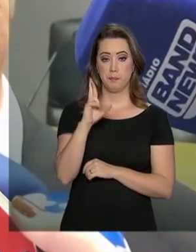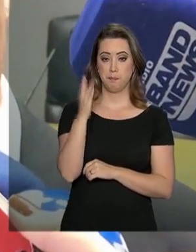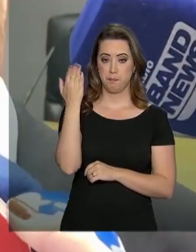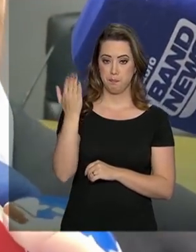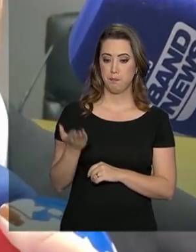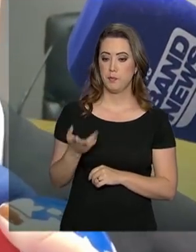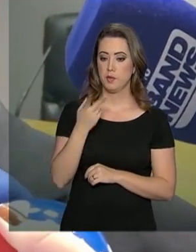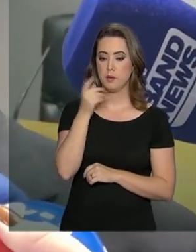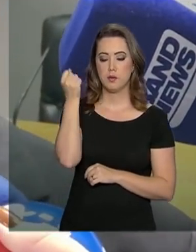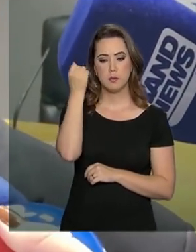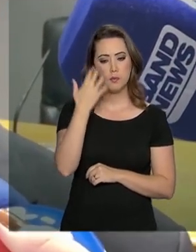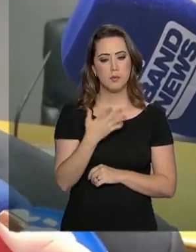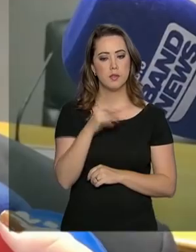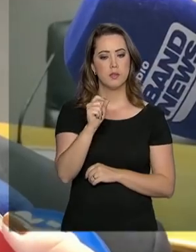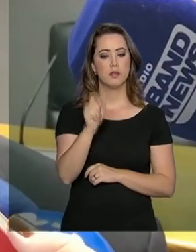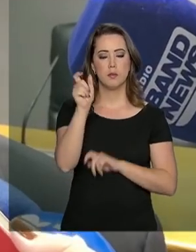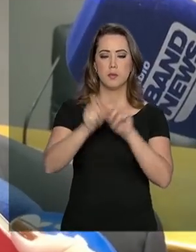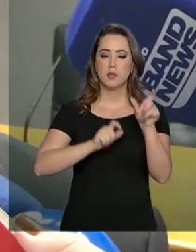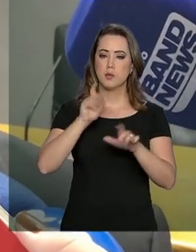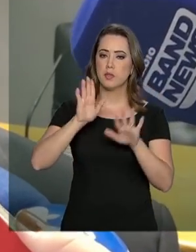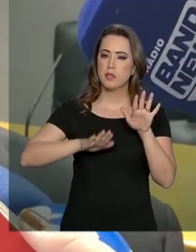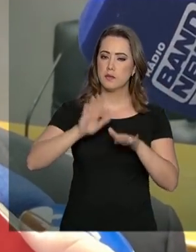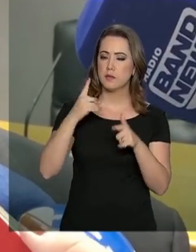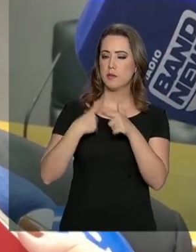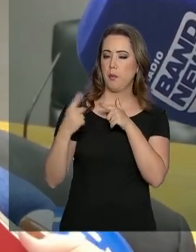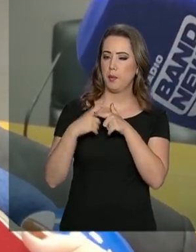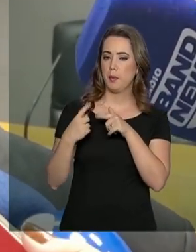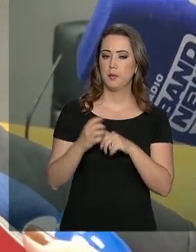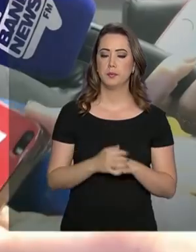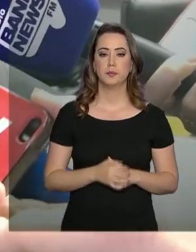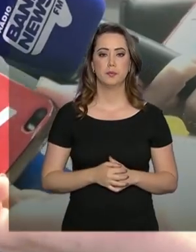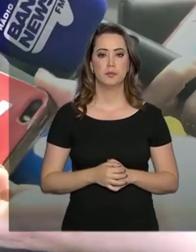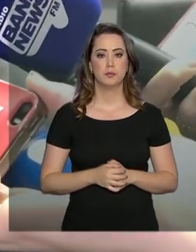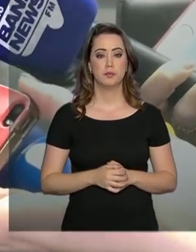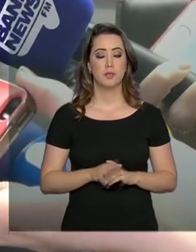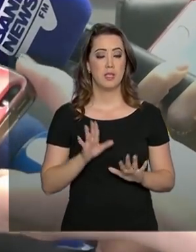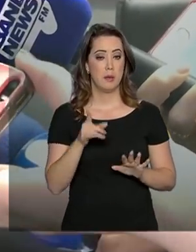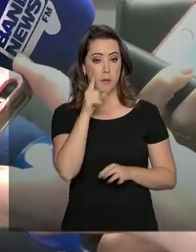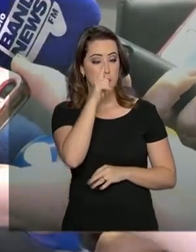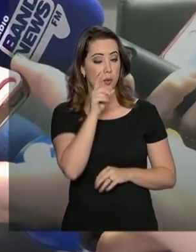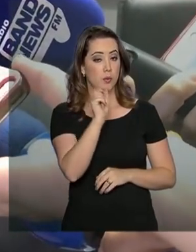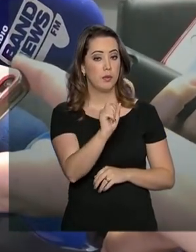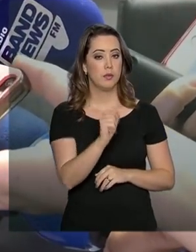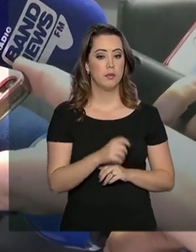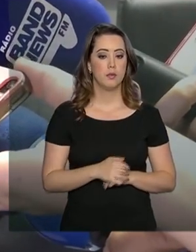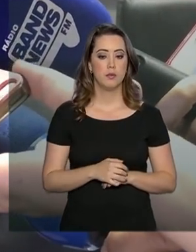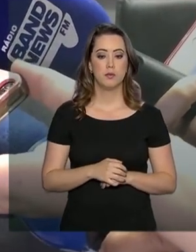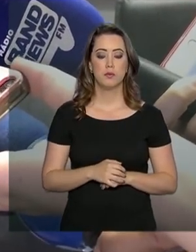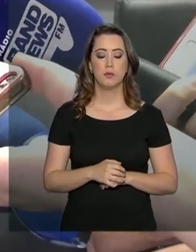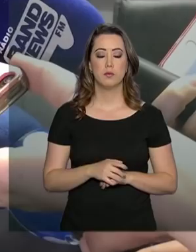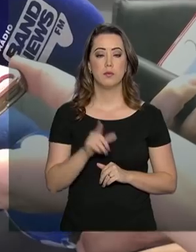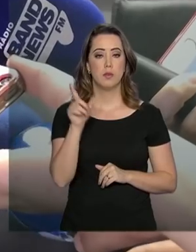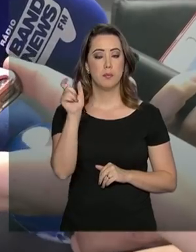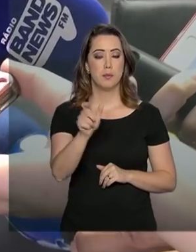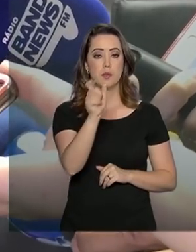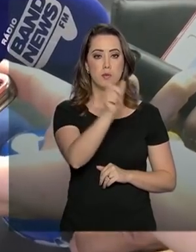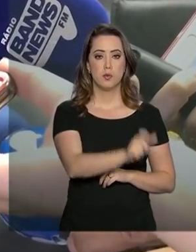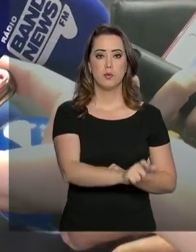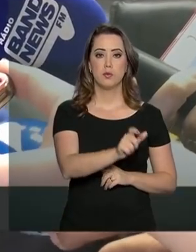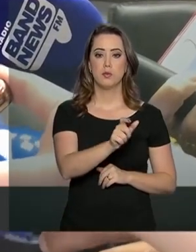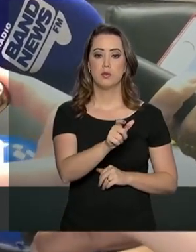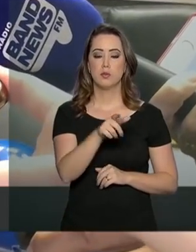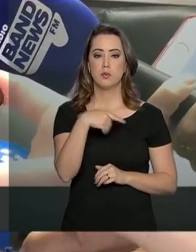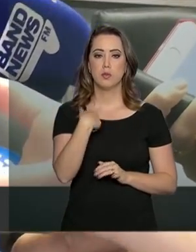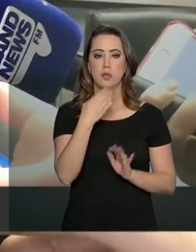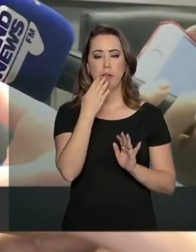Joaquim Adir, explica quem costuma cair na malha fina. Quem corre o risco de estar na malha fina é aquele que